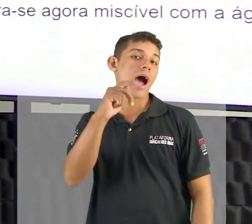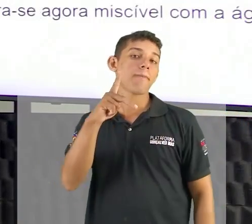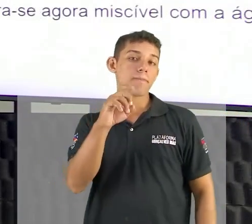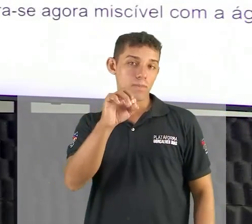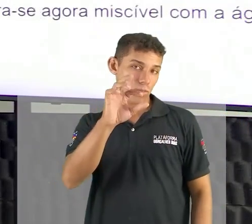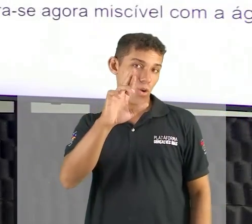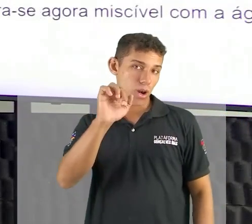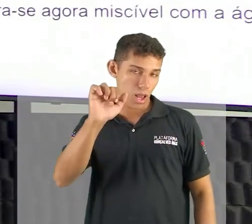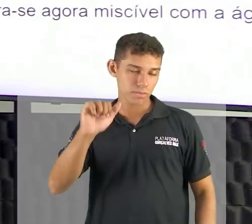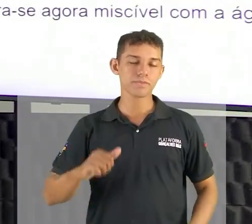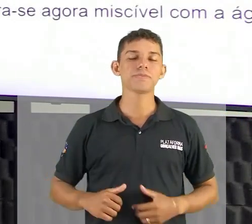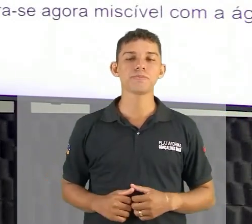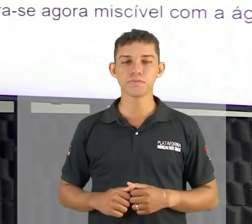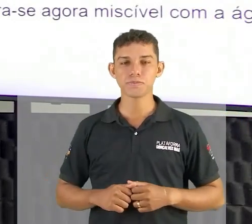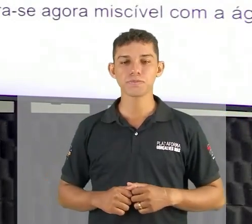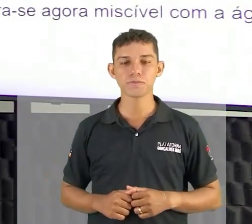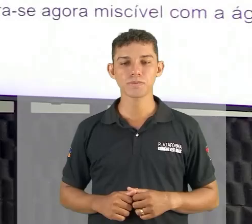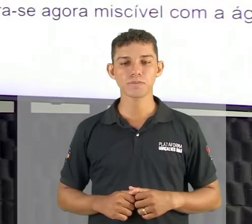gasolina